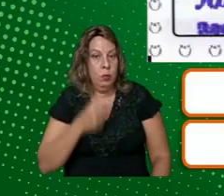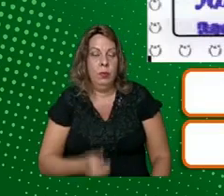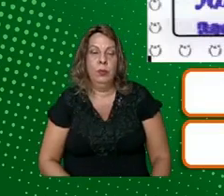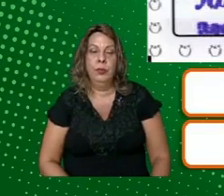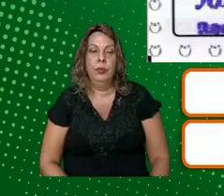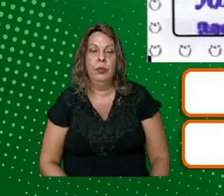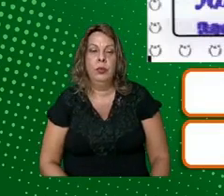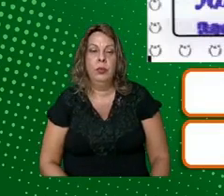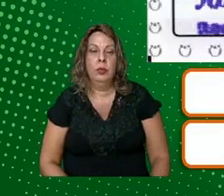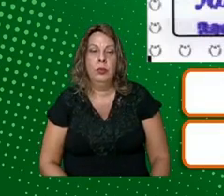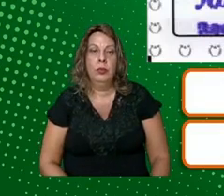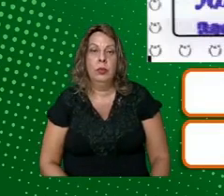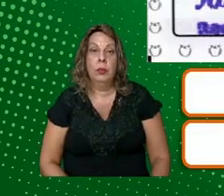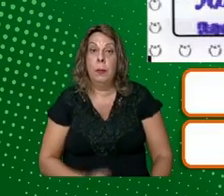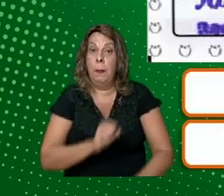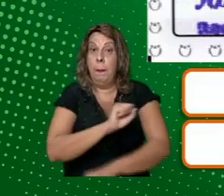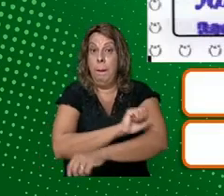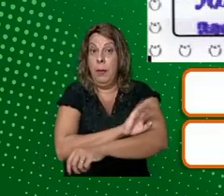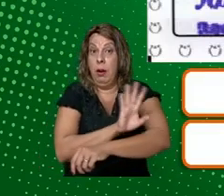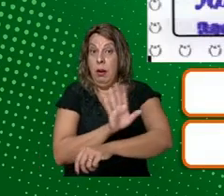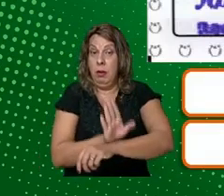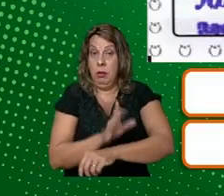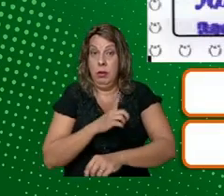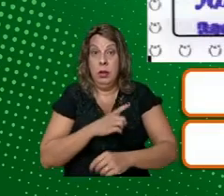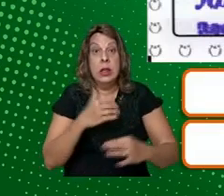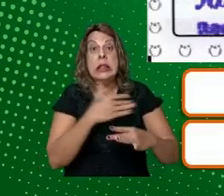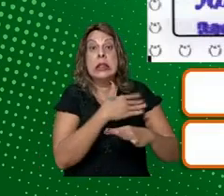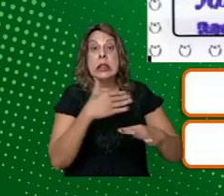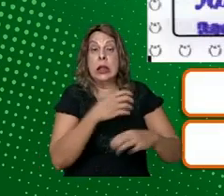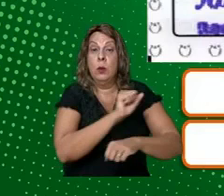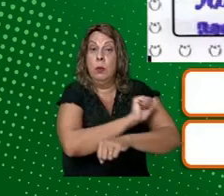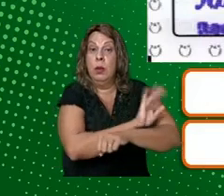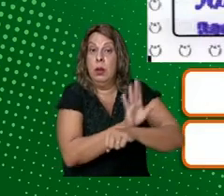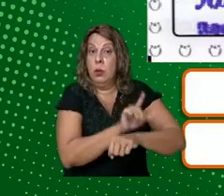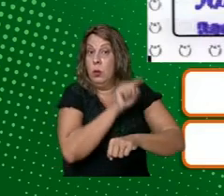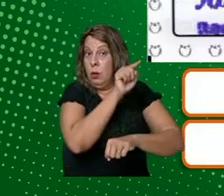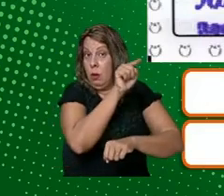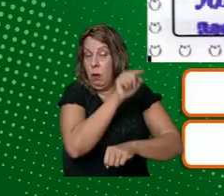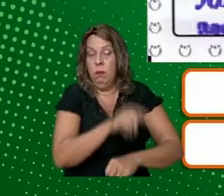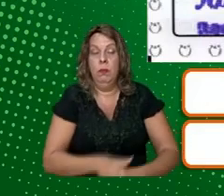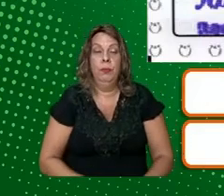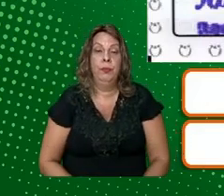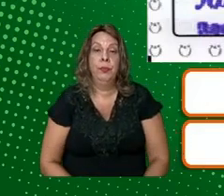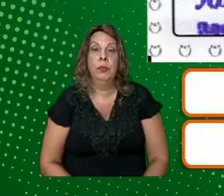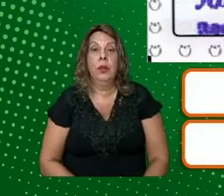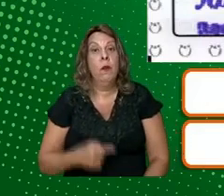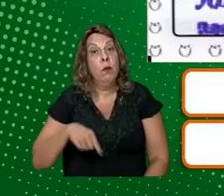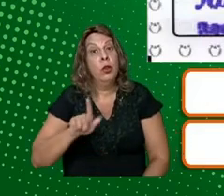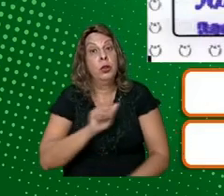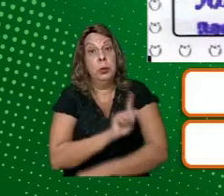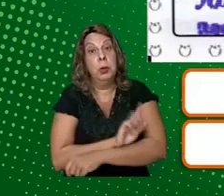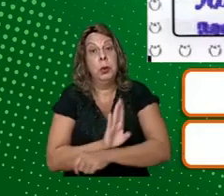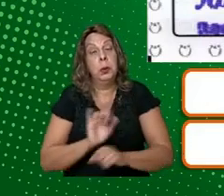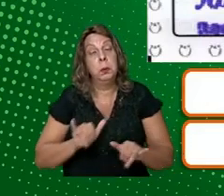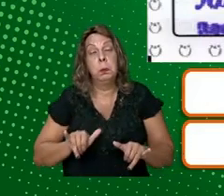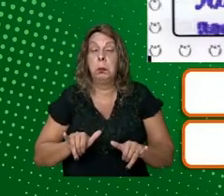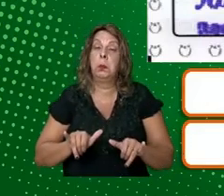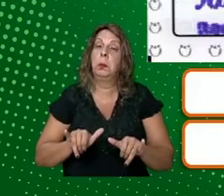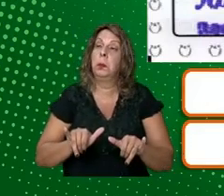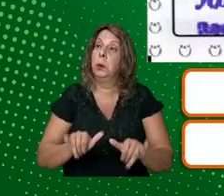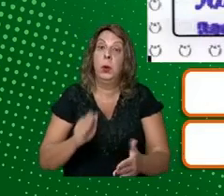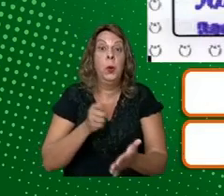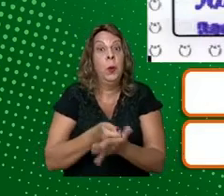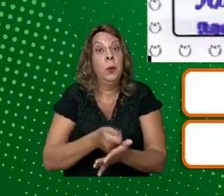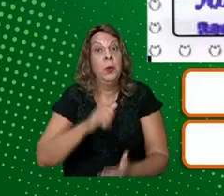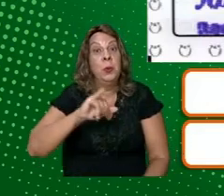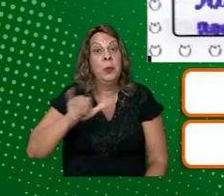mais precisamente na Barra dos Coqueiros, no centro da Barra dos Coqueiros. Ele foi lá no G Barbosa da Barra, adquiriu com o Jail da